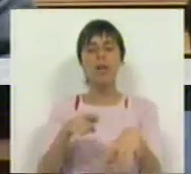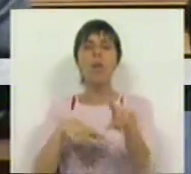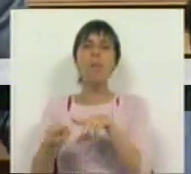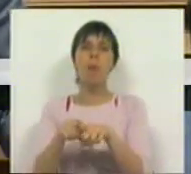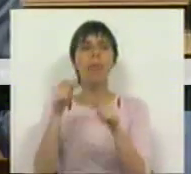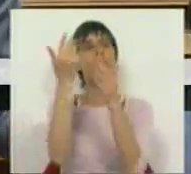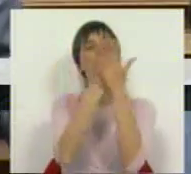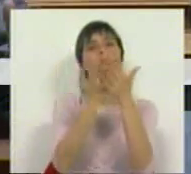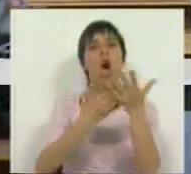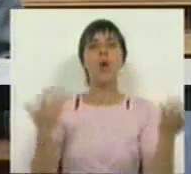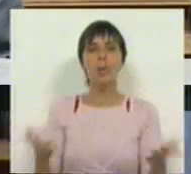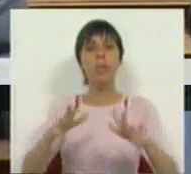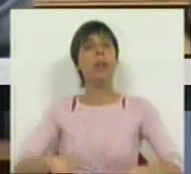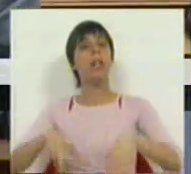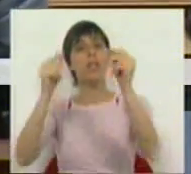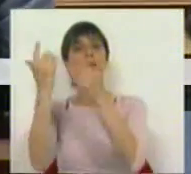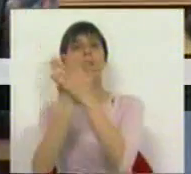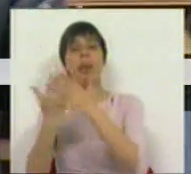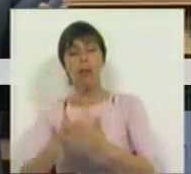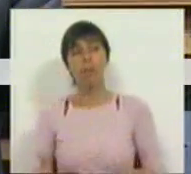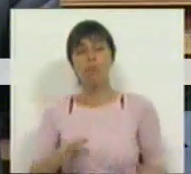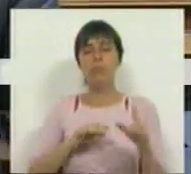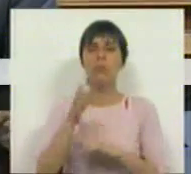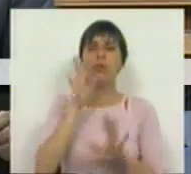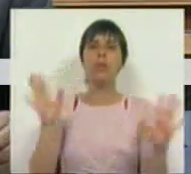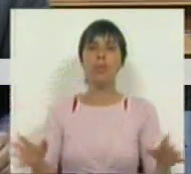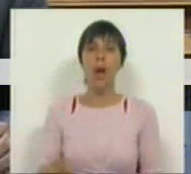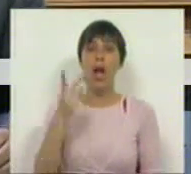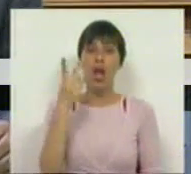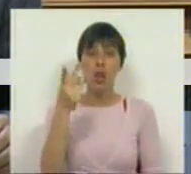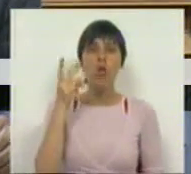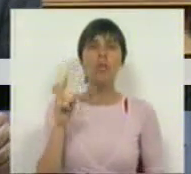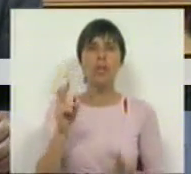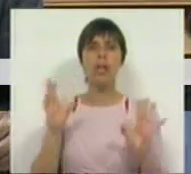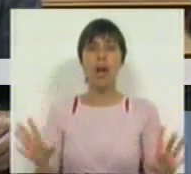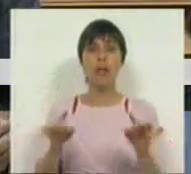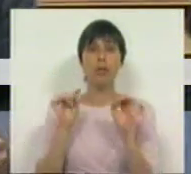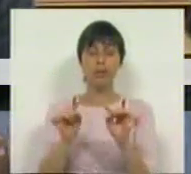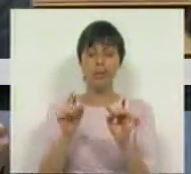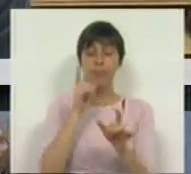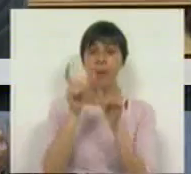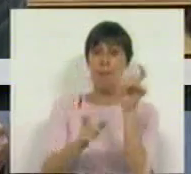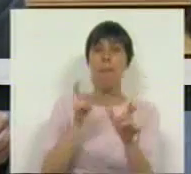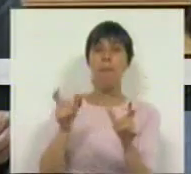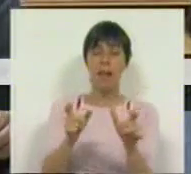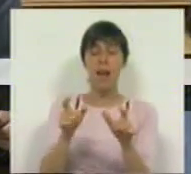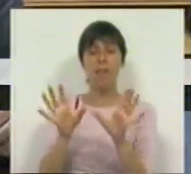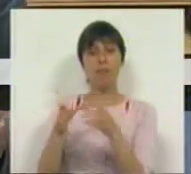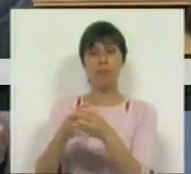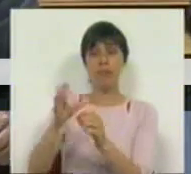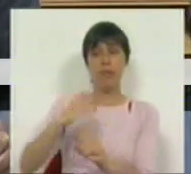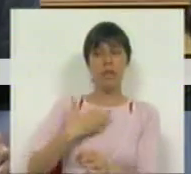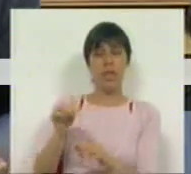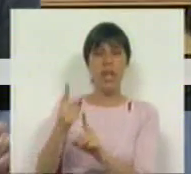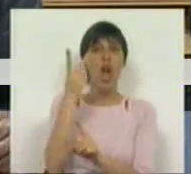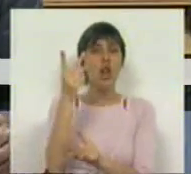política para a economia, para o crescimento económico. Sr. Deputado, há 2 anos que essas palavras saem da bancada do